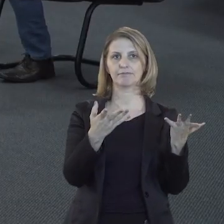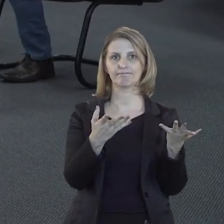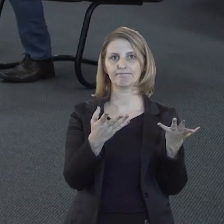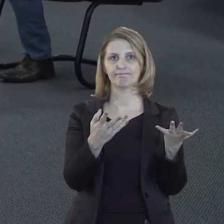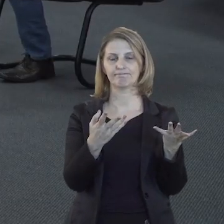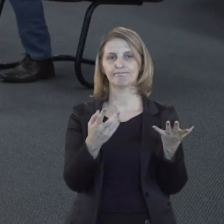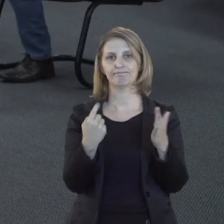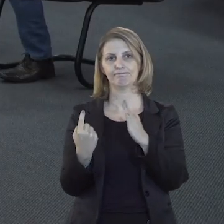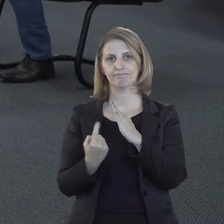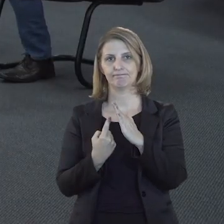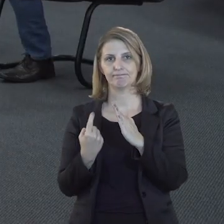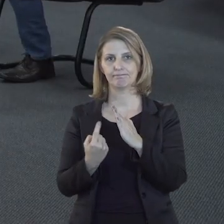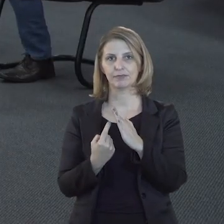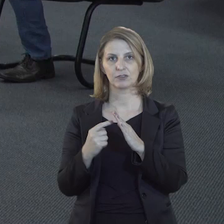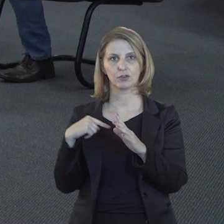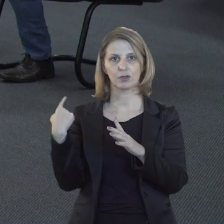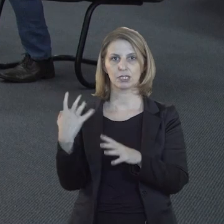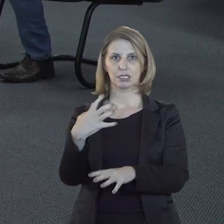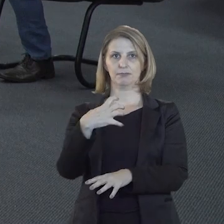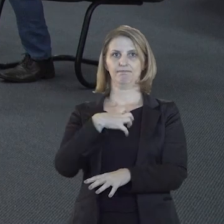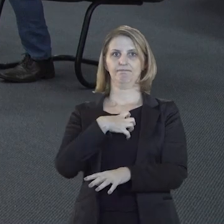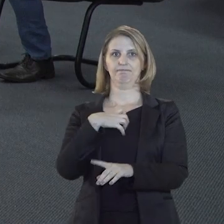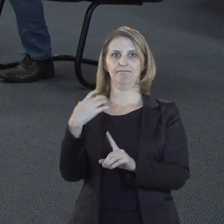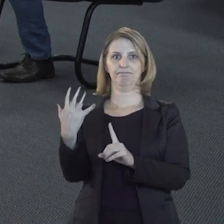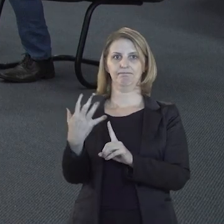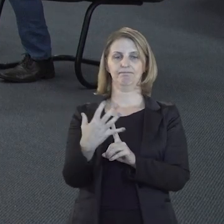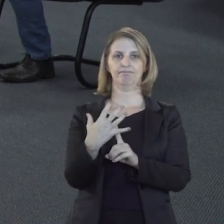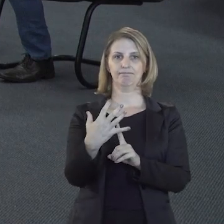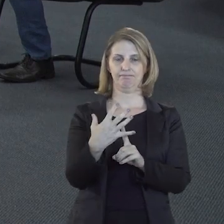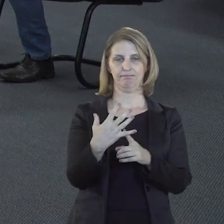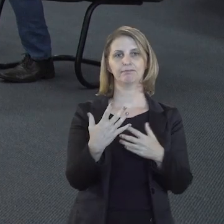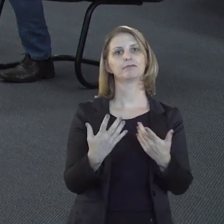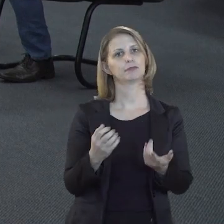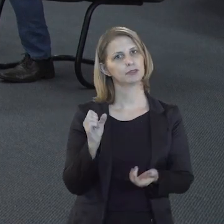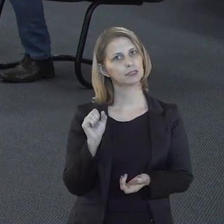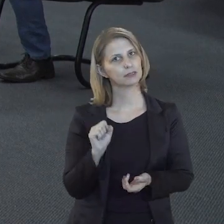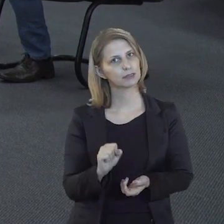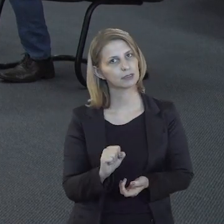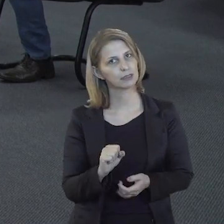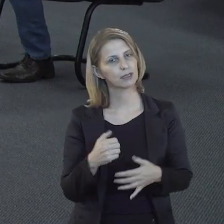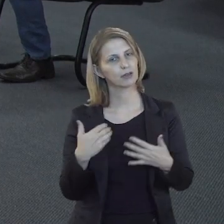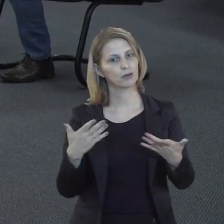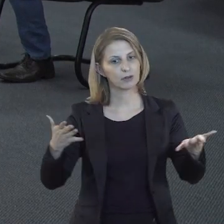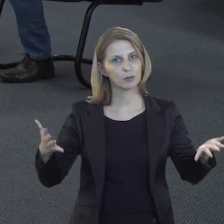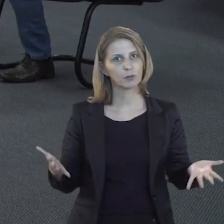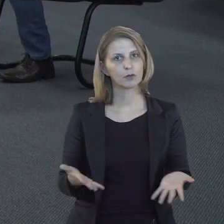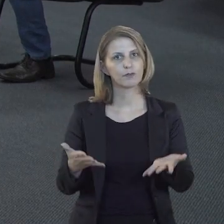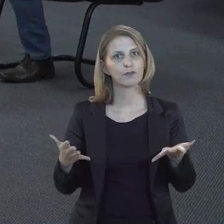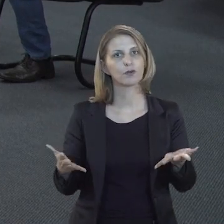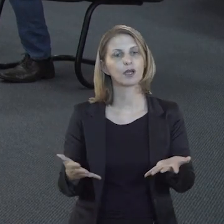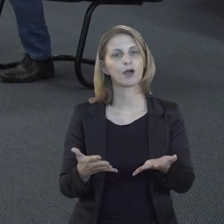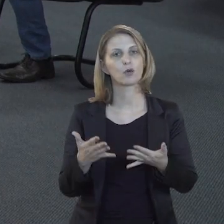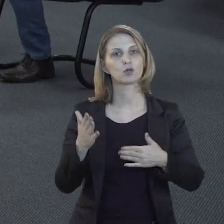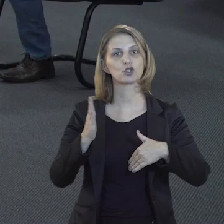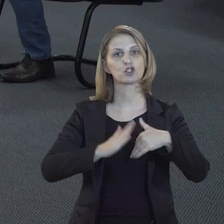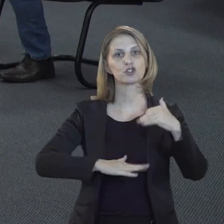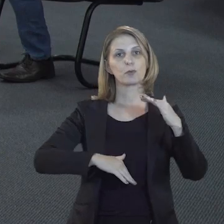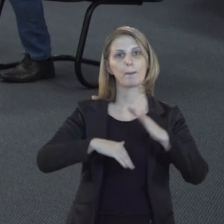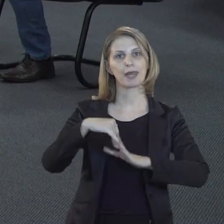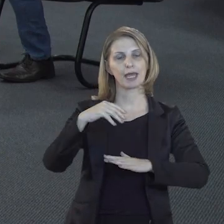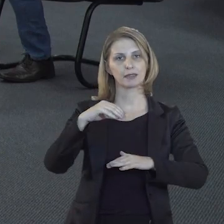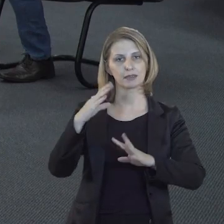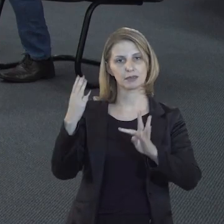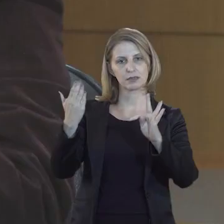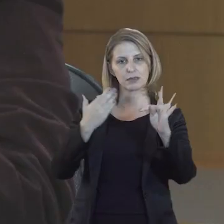partir de muitas coisas que nós fomos afetados, impactados através da pandemia. O que eu quero